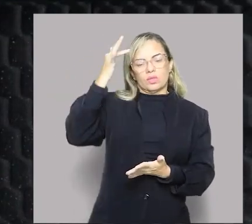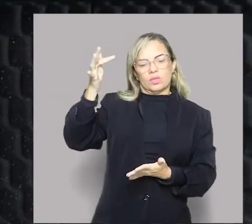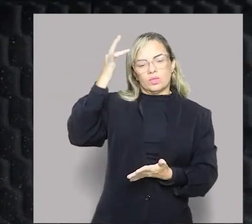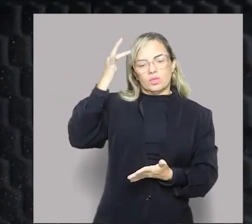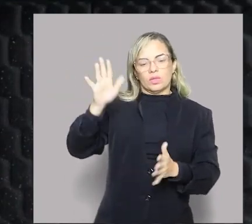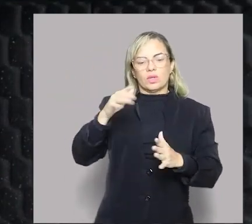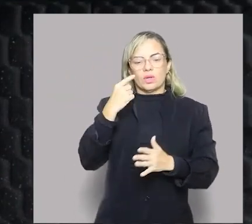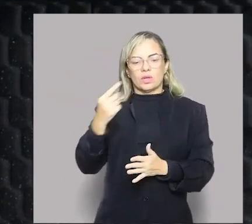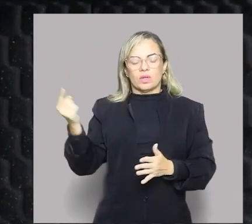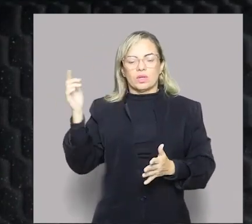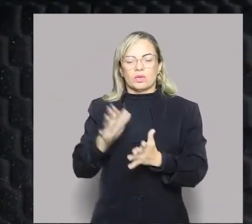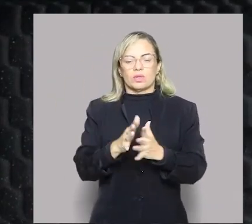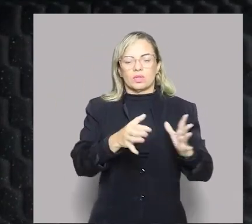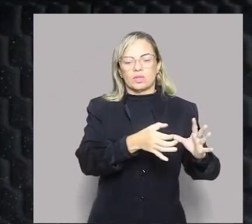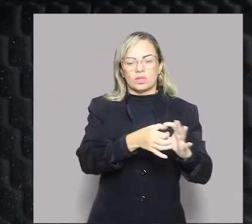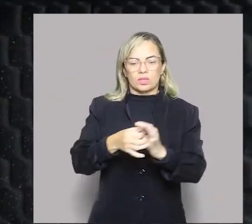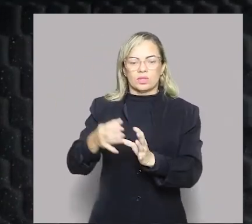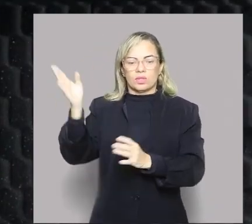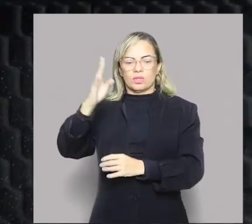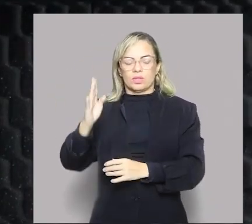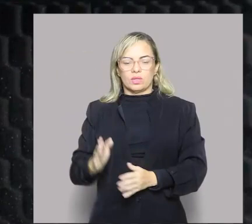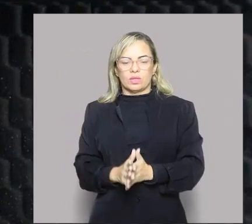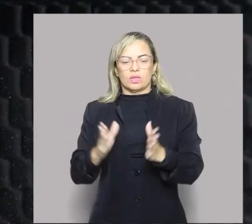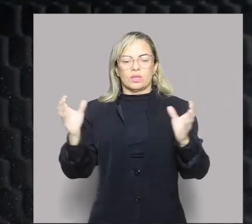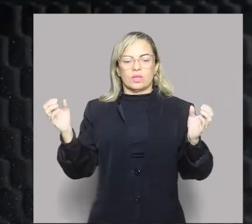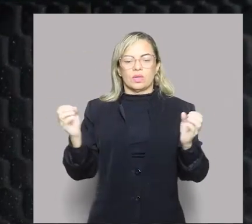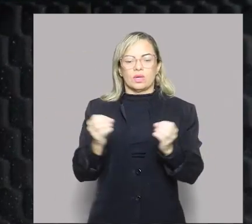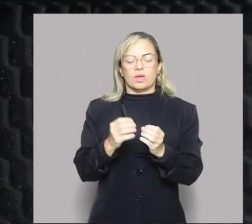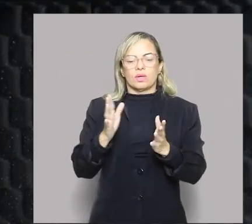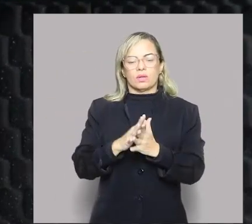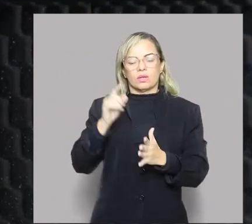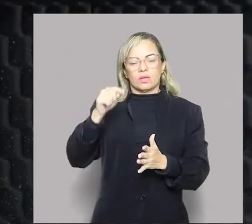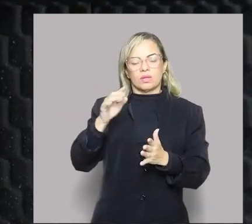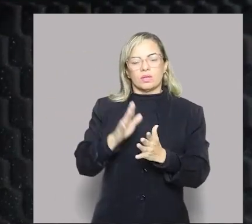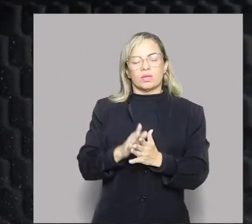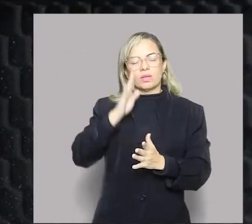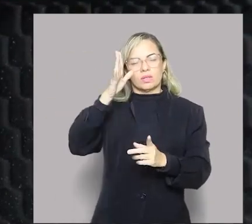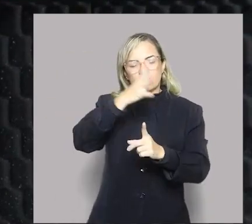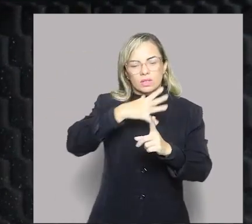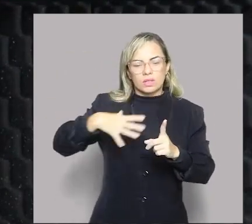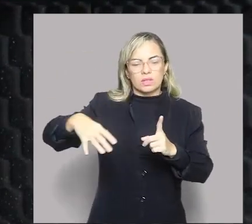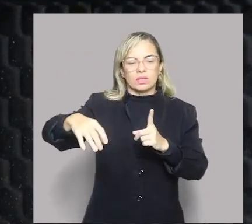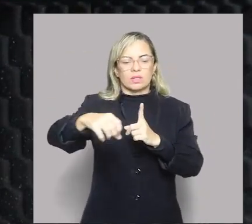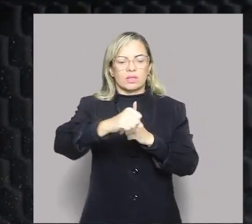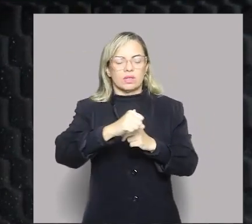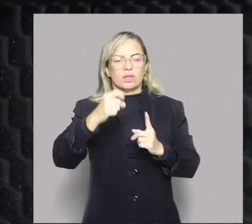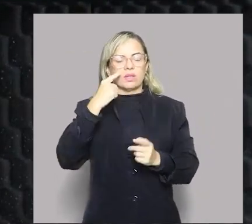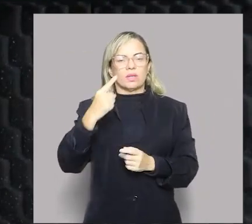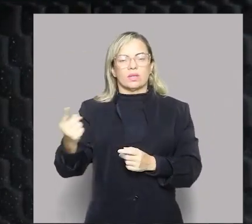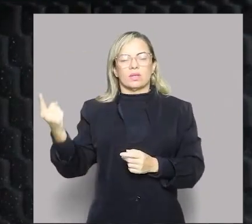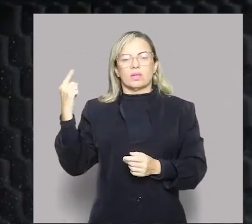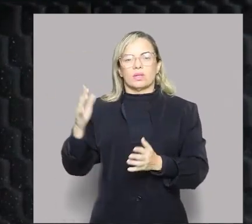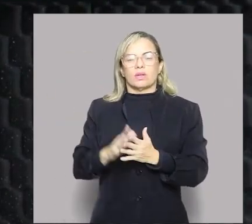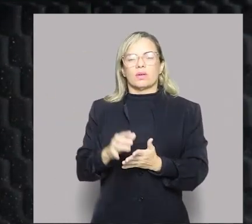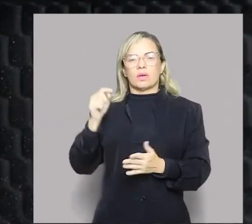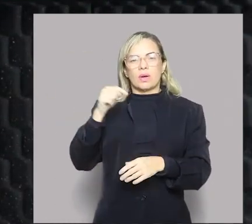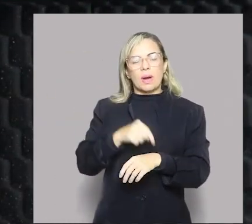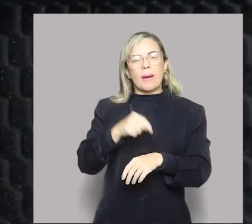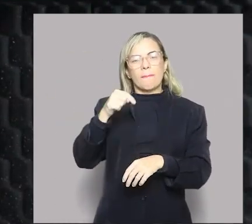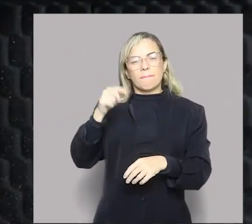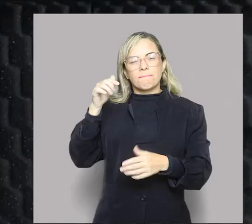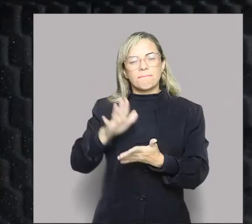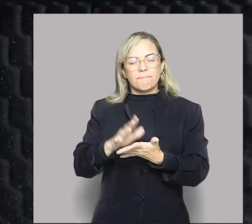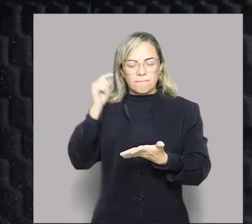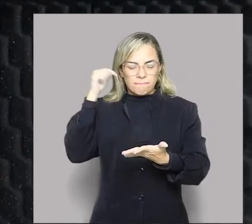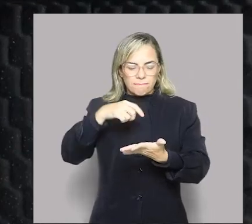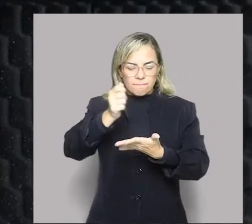realidade brasileira se aproxima desse princípio baumaniano. E aí, nesse caso, na hora que eu coloco isso, na hora que eu digo que